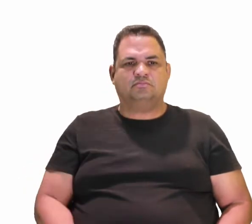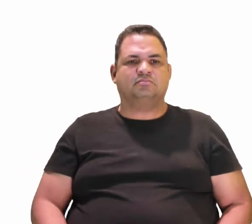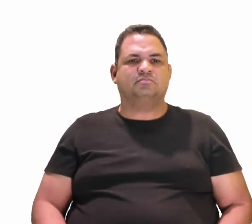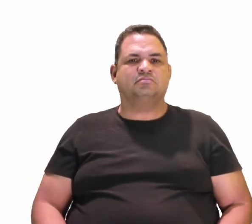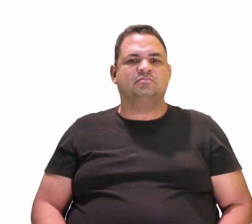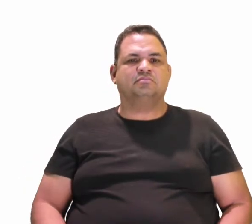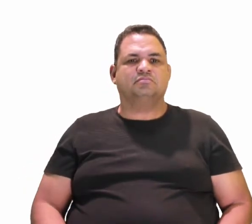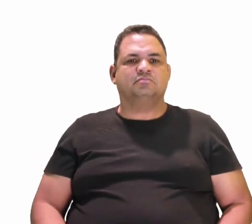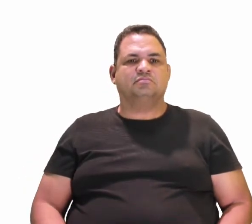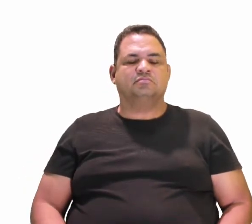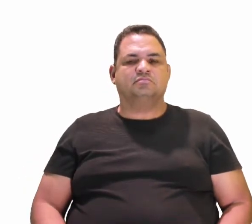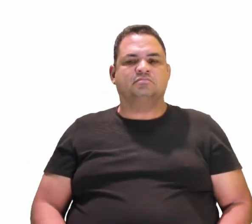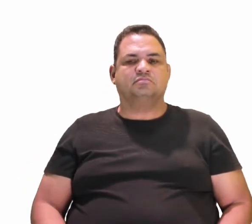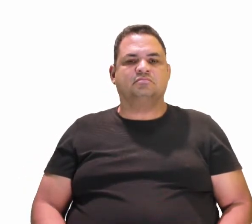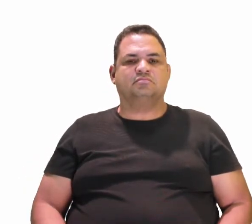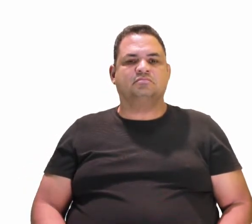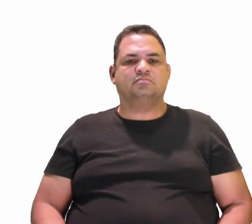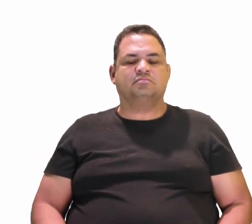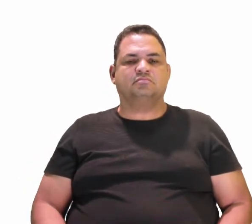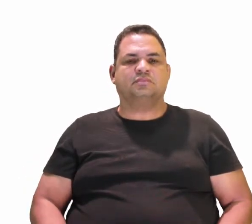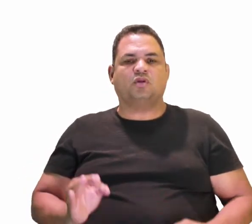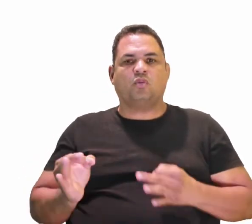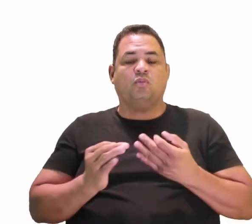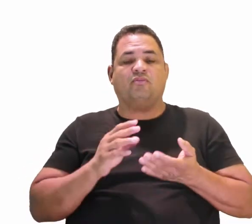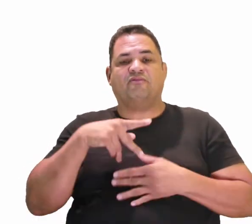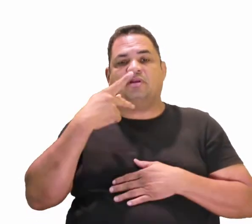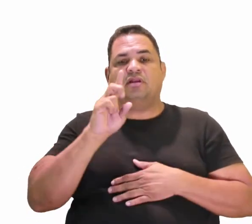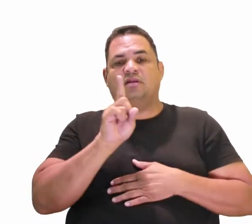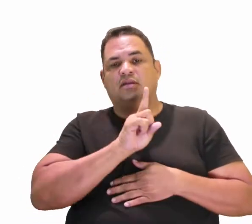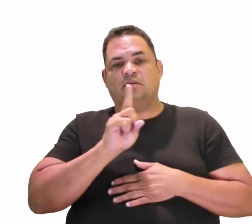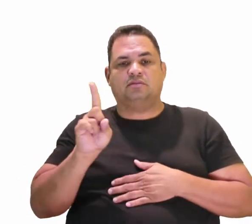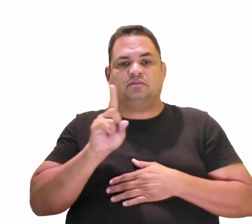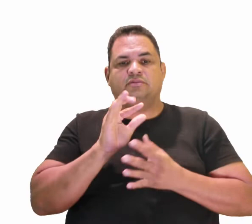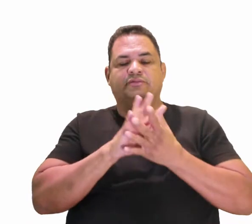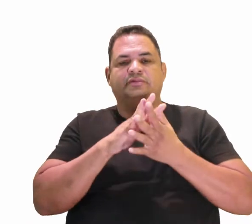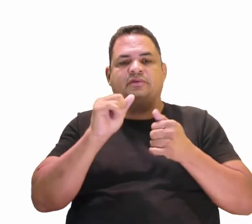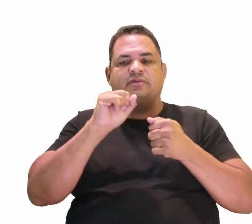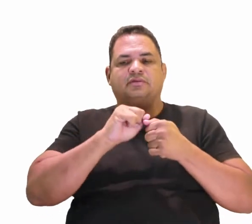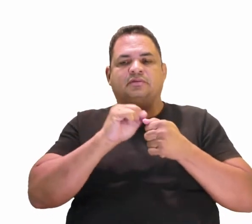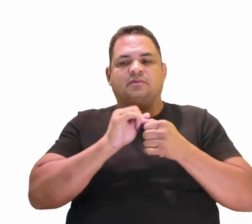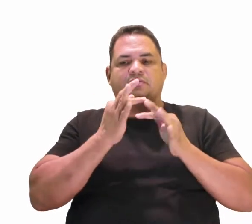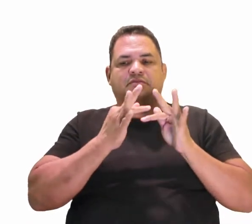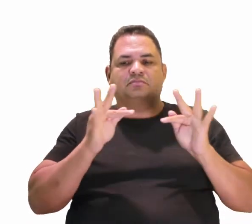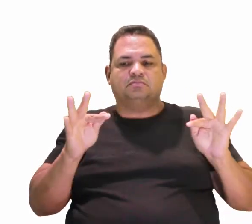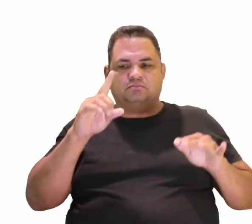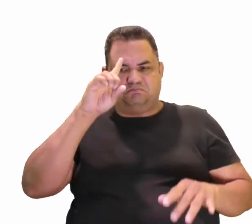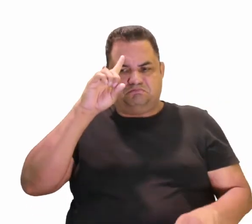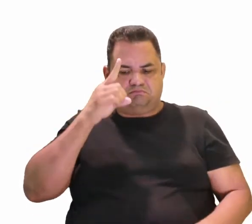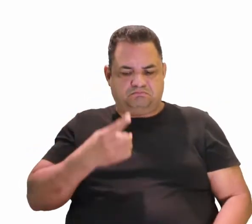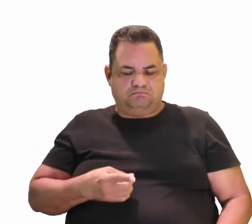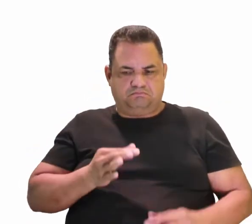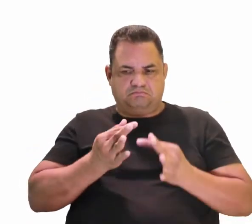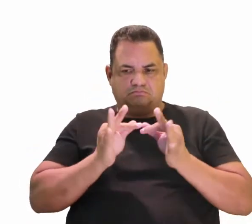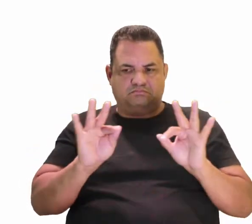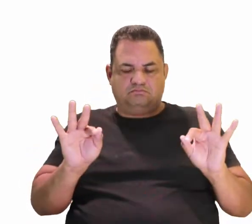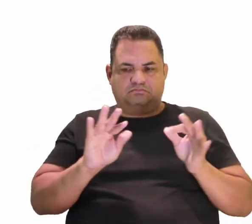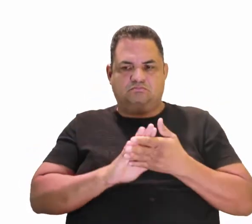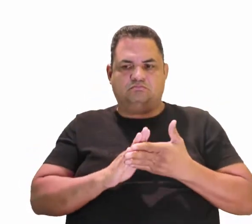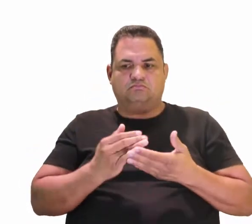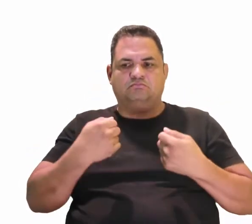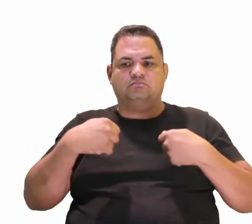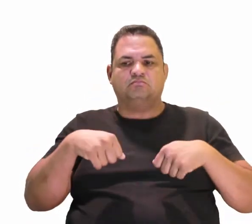a negative form, a forma negativa. Para fazer frases na forma negativa, é bem simples. Você